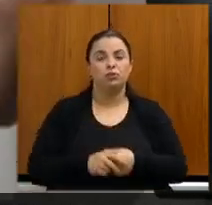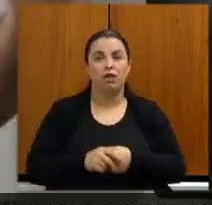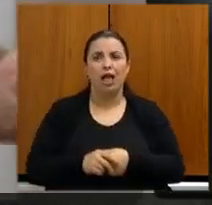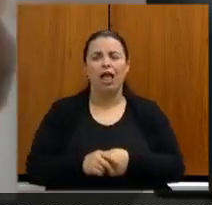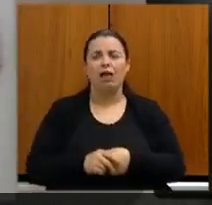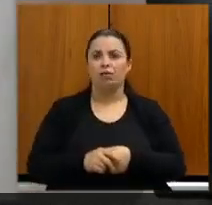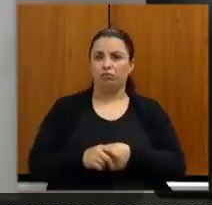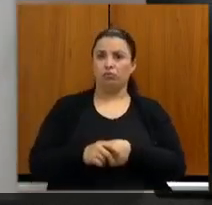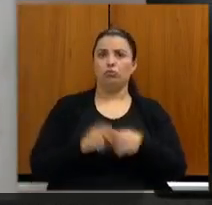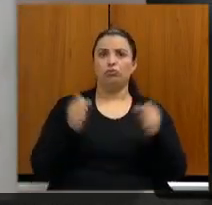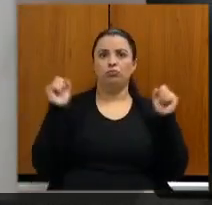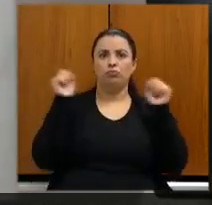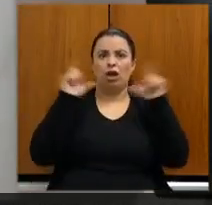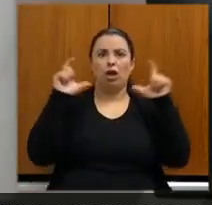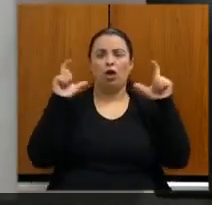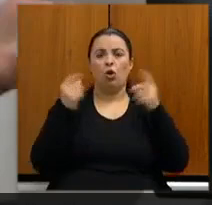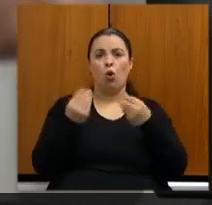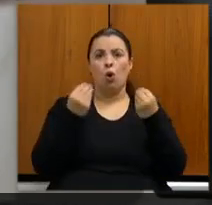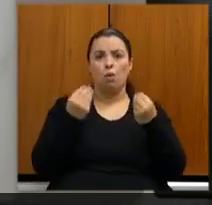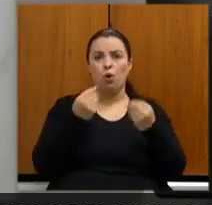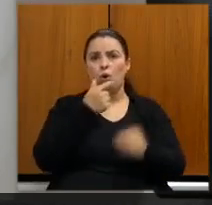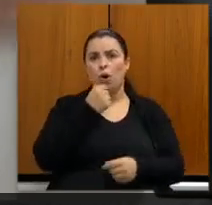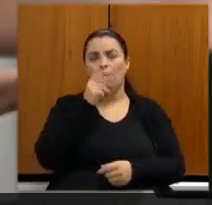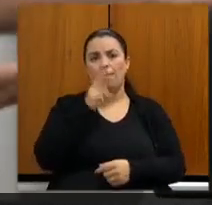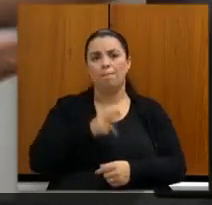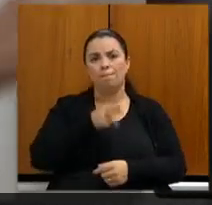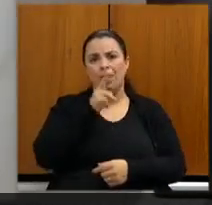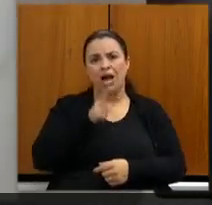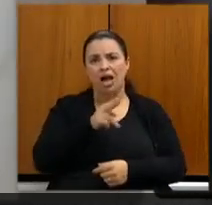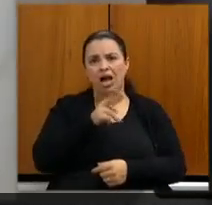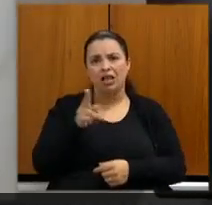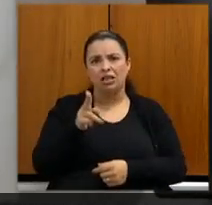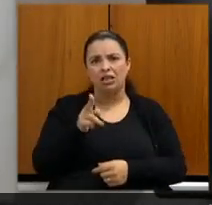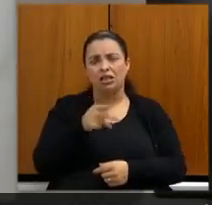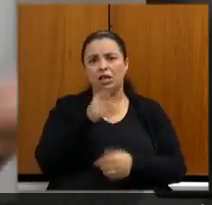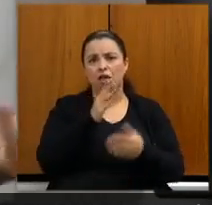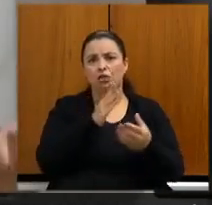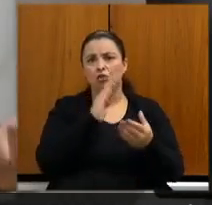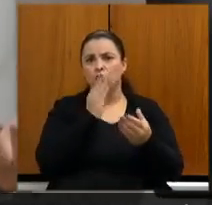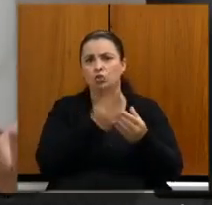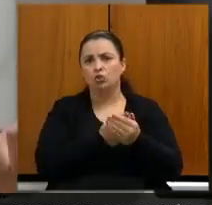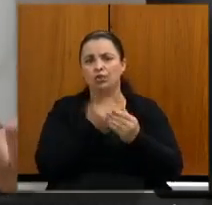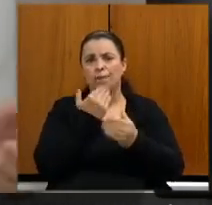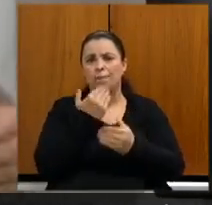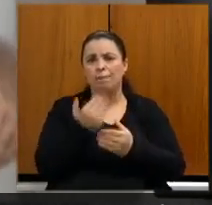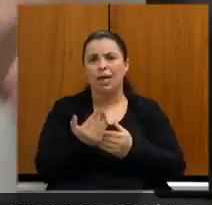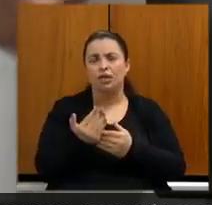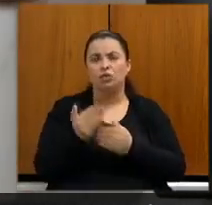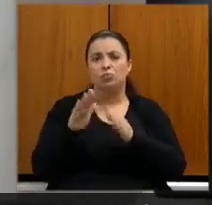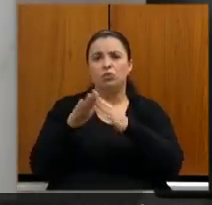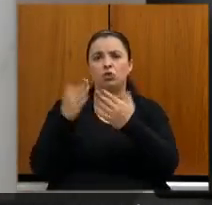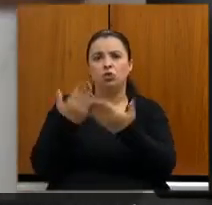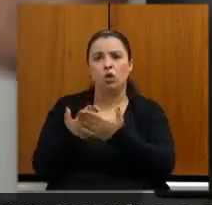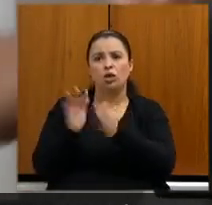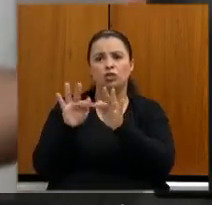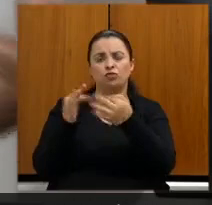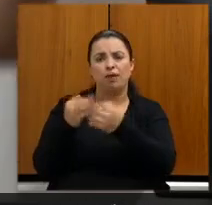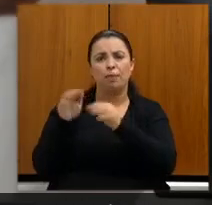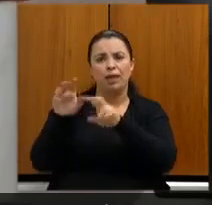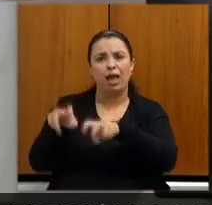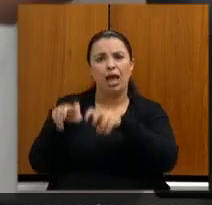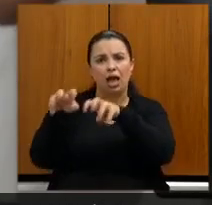pode um padre vai o poder judiciário manda fechar uma escola família agrícola E ai